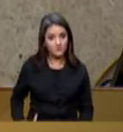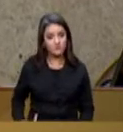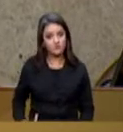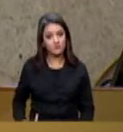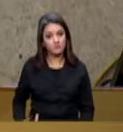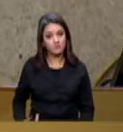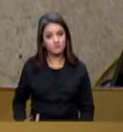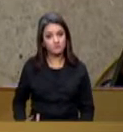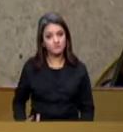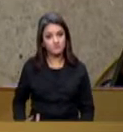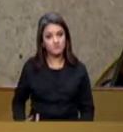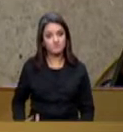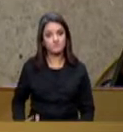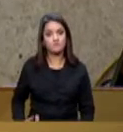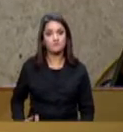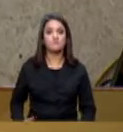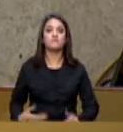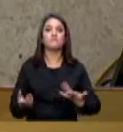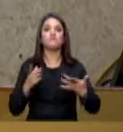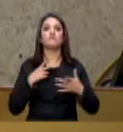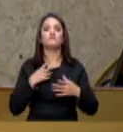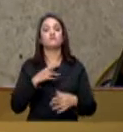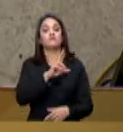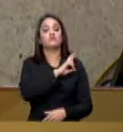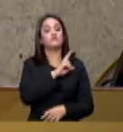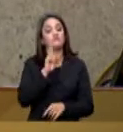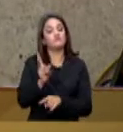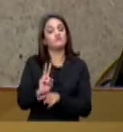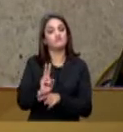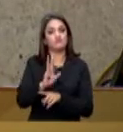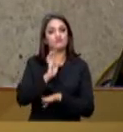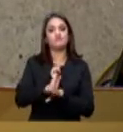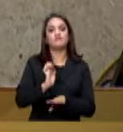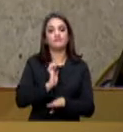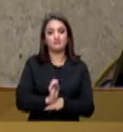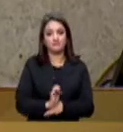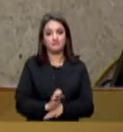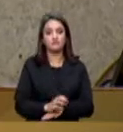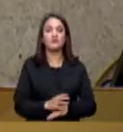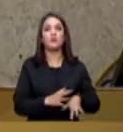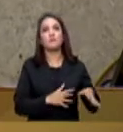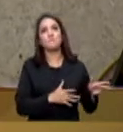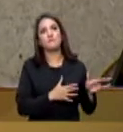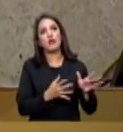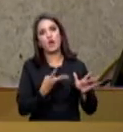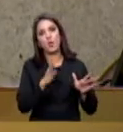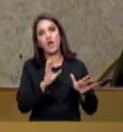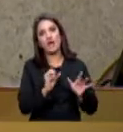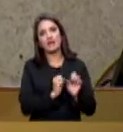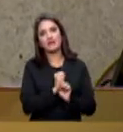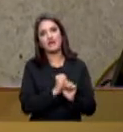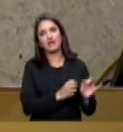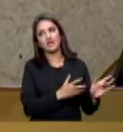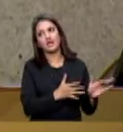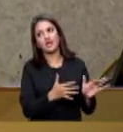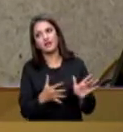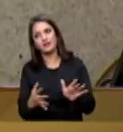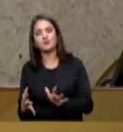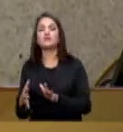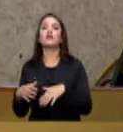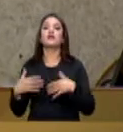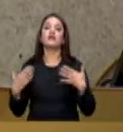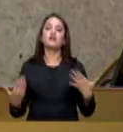tutela coube aos Estados. Transcorridas quatro décadas,